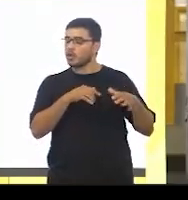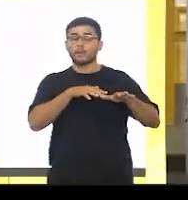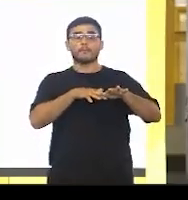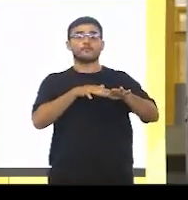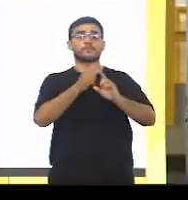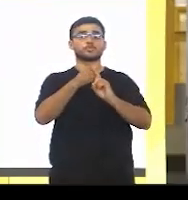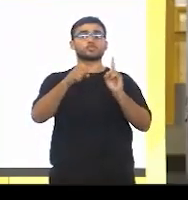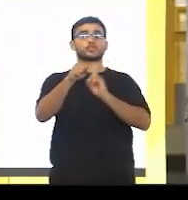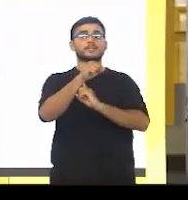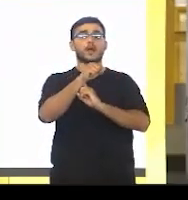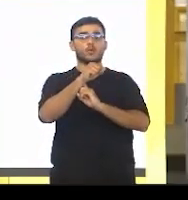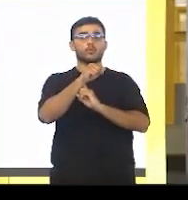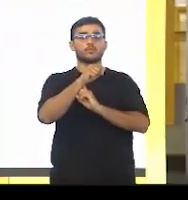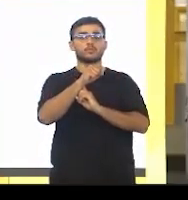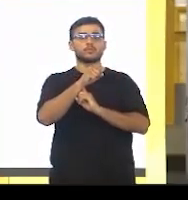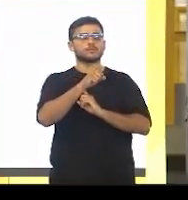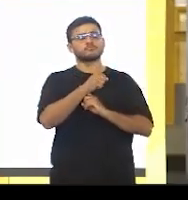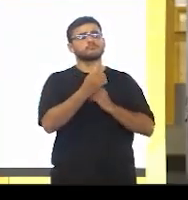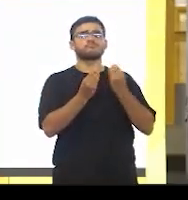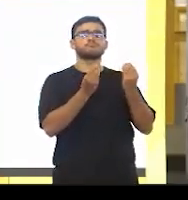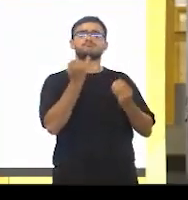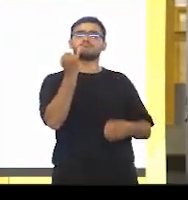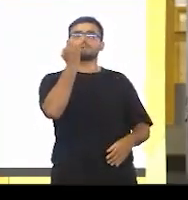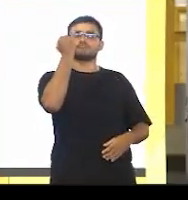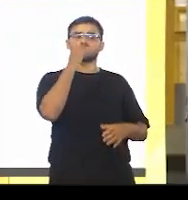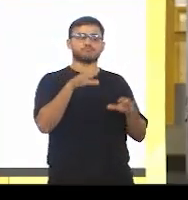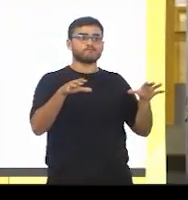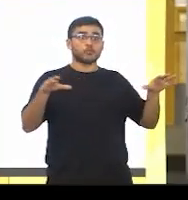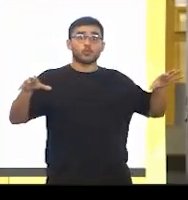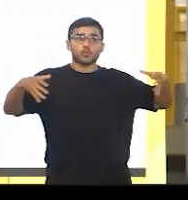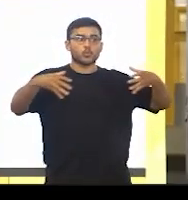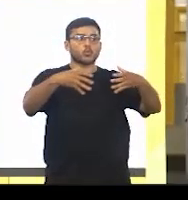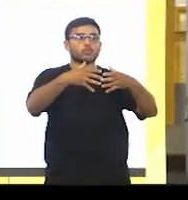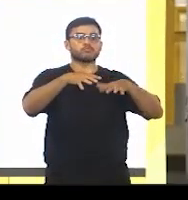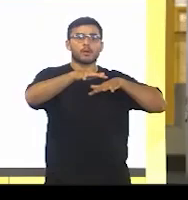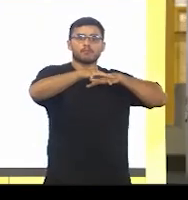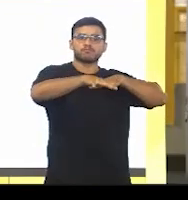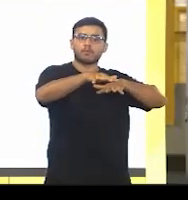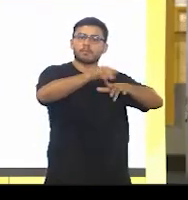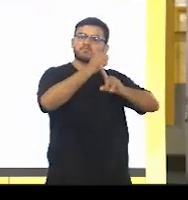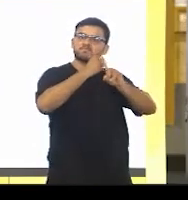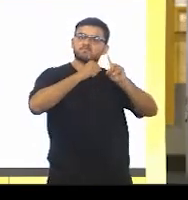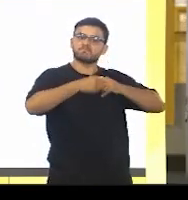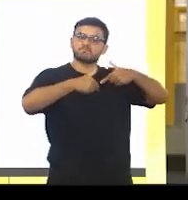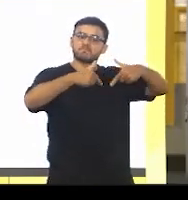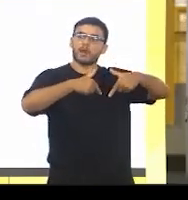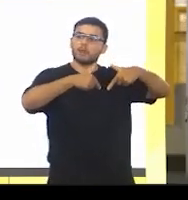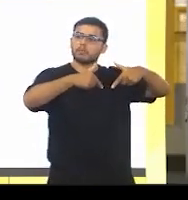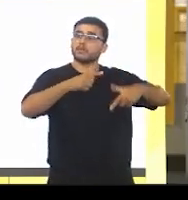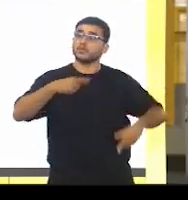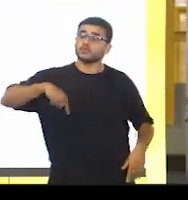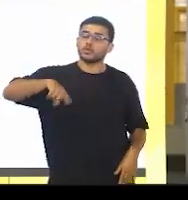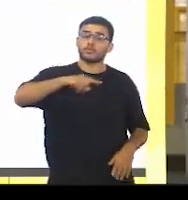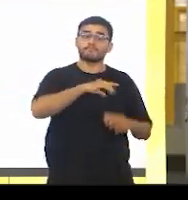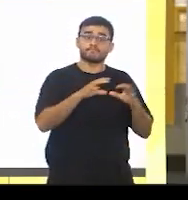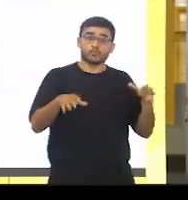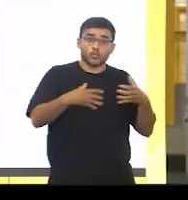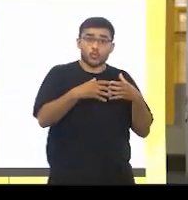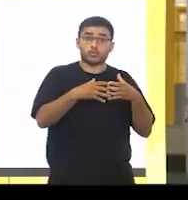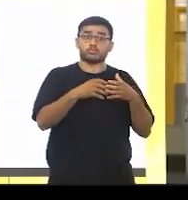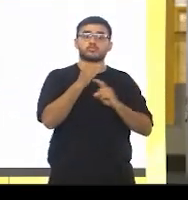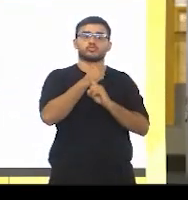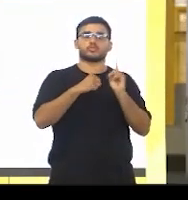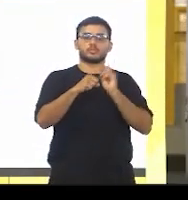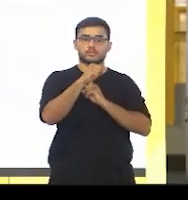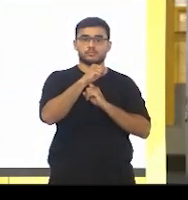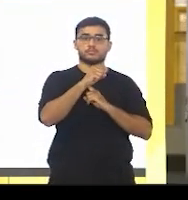sociais. Movimentos sociais. A importância da coletividade, galera. É outra questão.